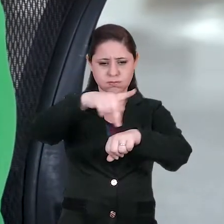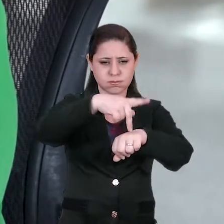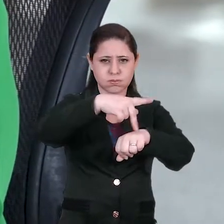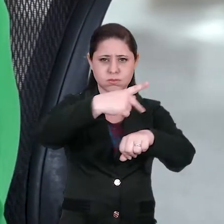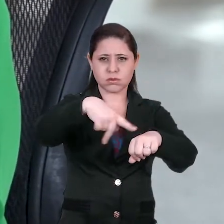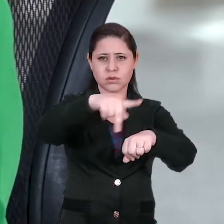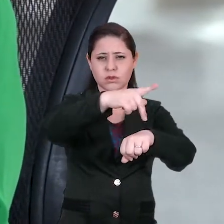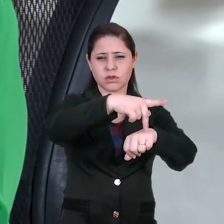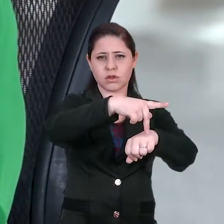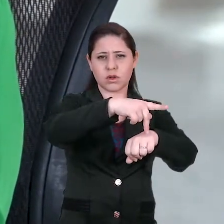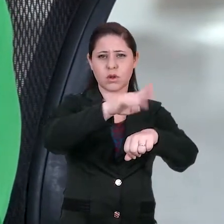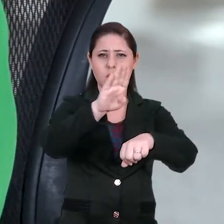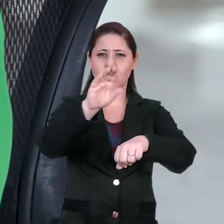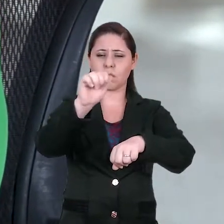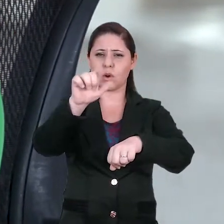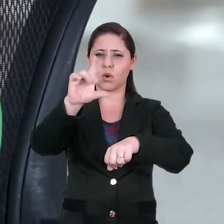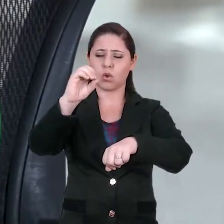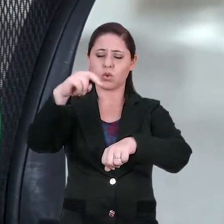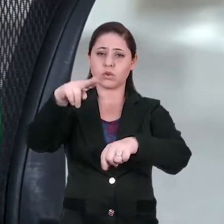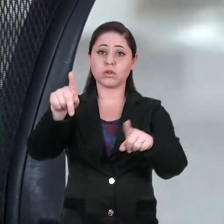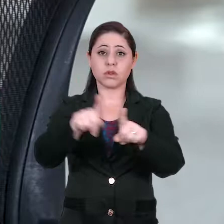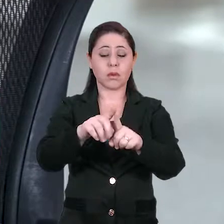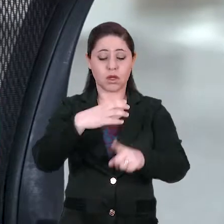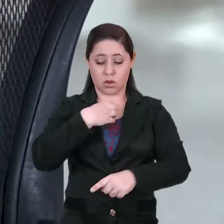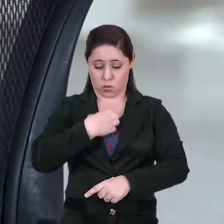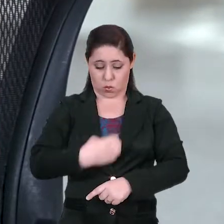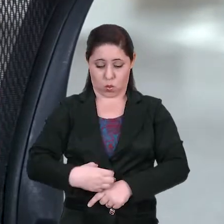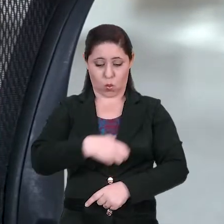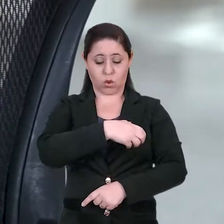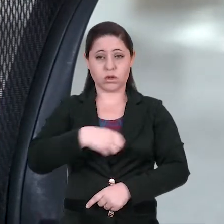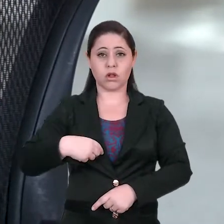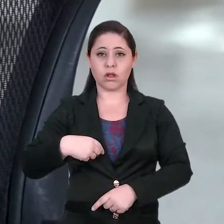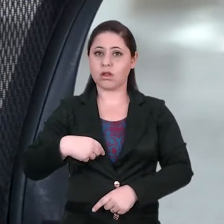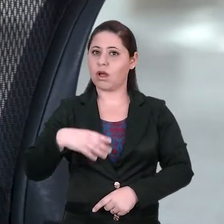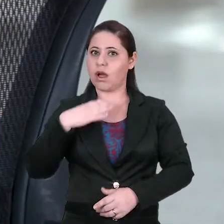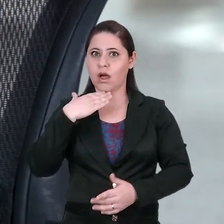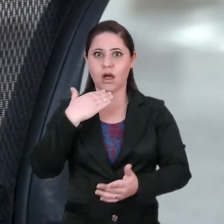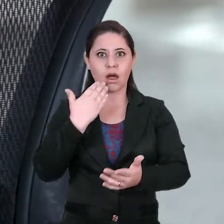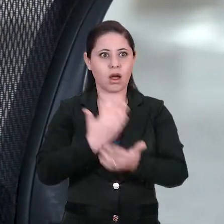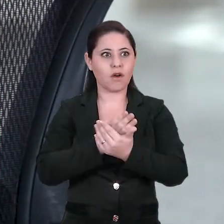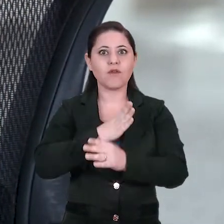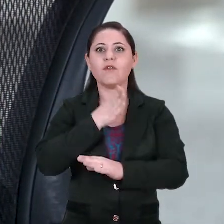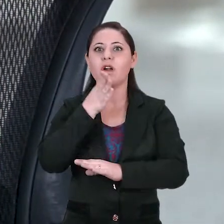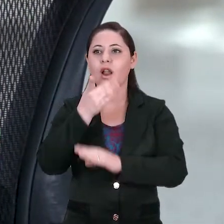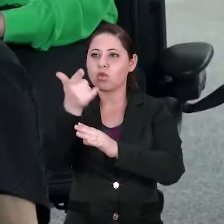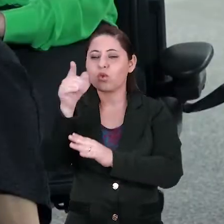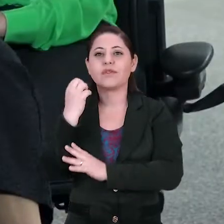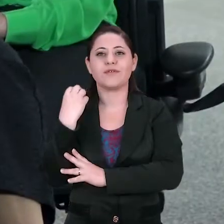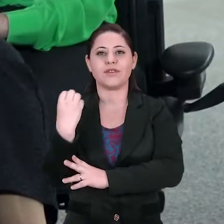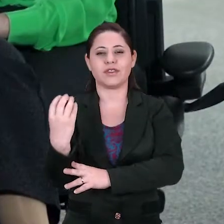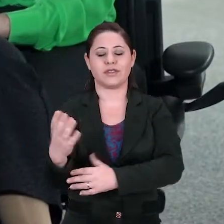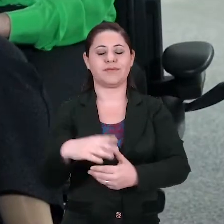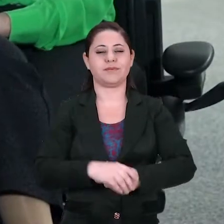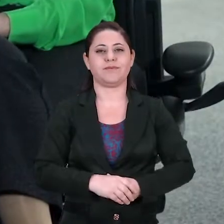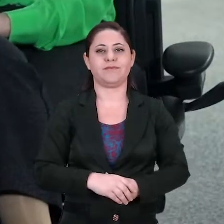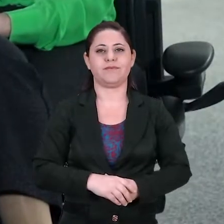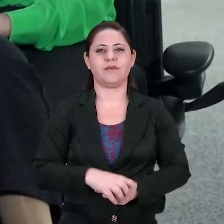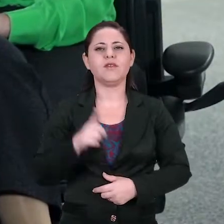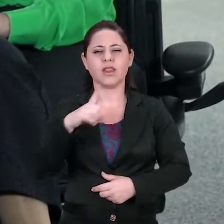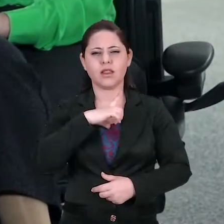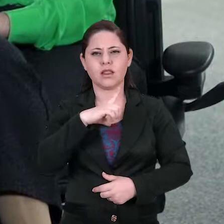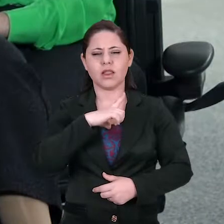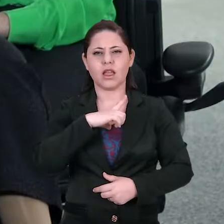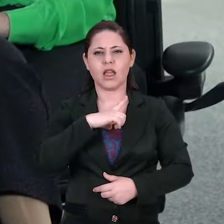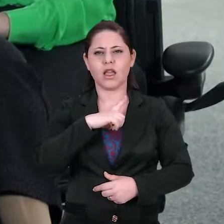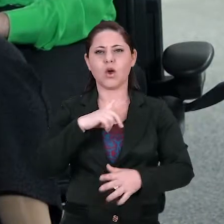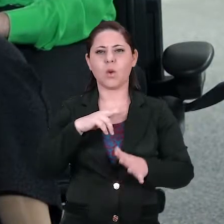pelos países todos do Balcãs e principalmente a Croácia. Fiquei encantada, eu vou lá, logo a próxima viagem. Você tem